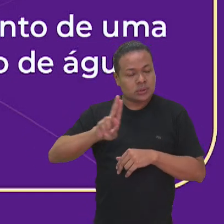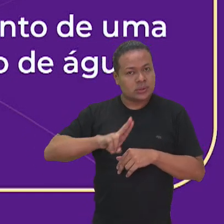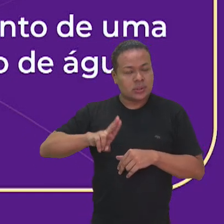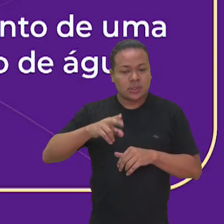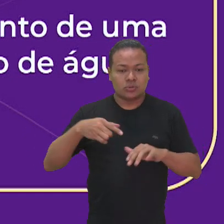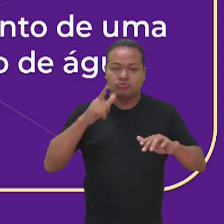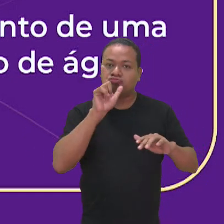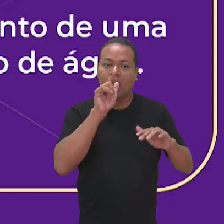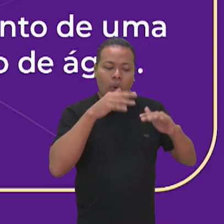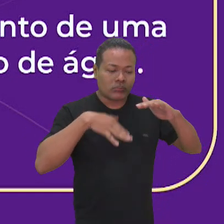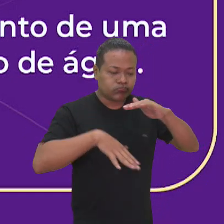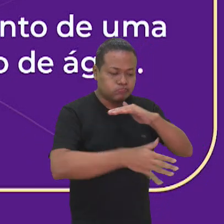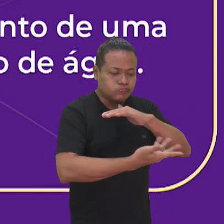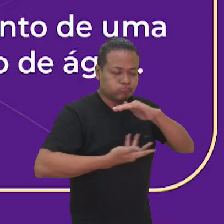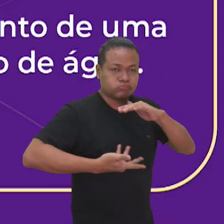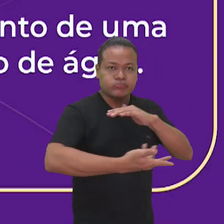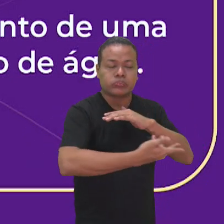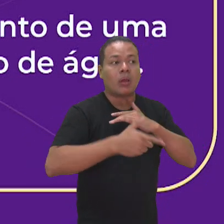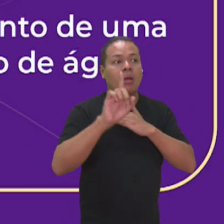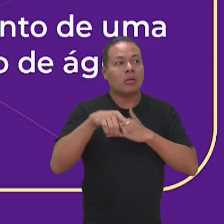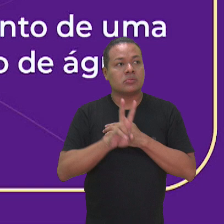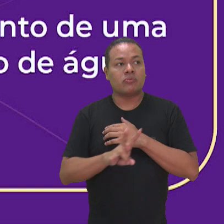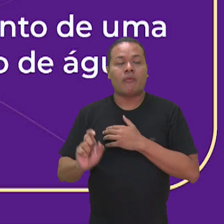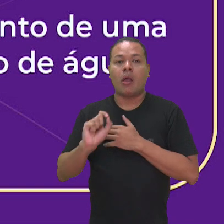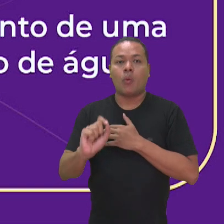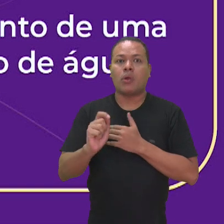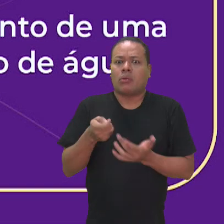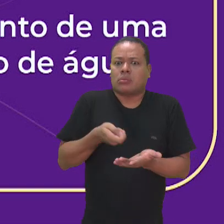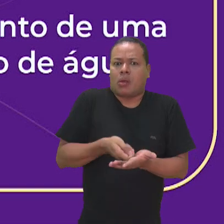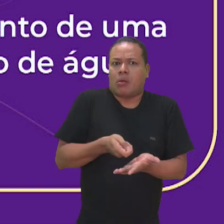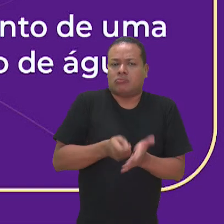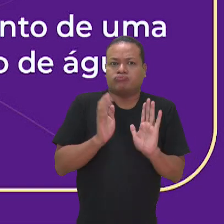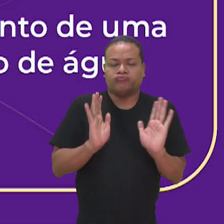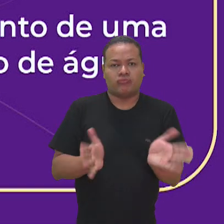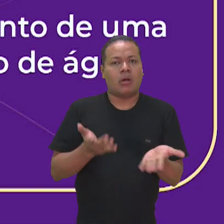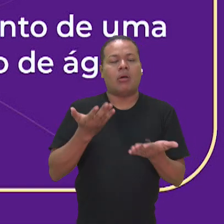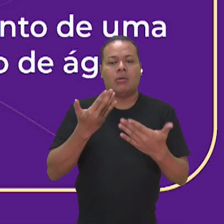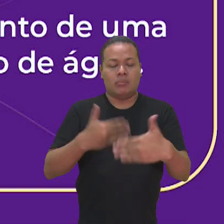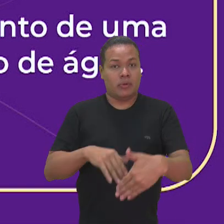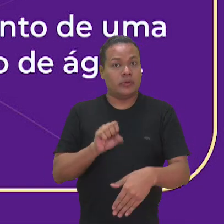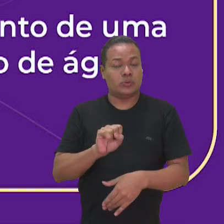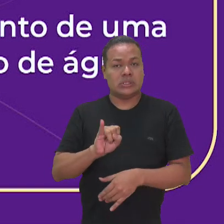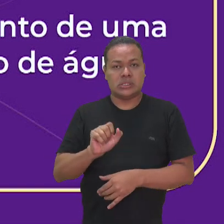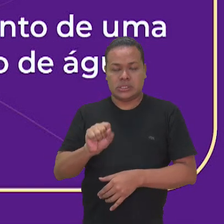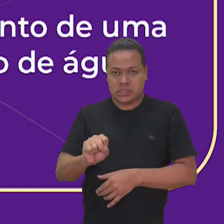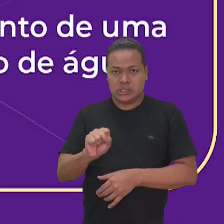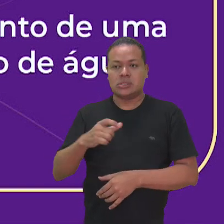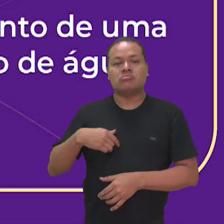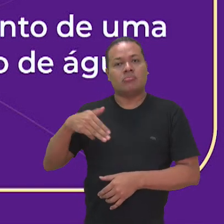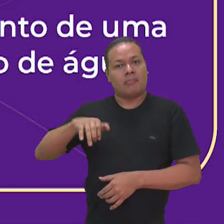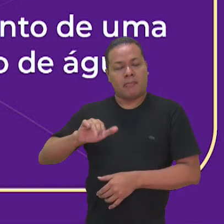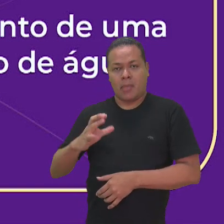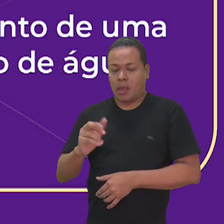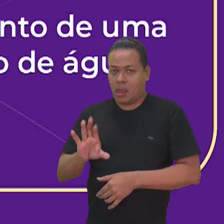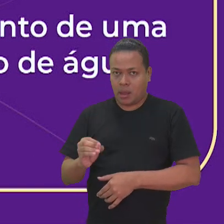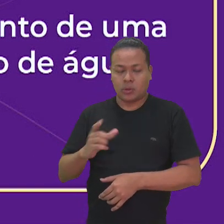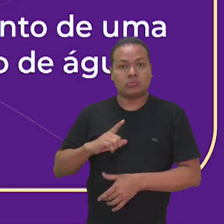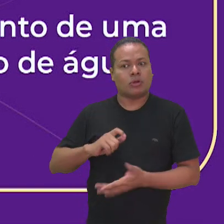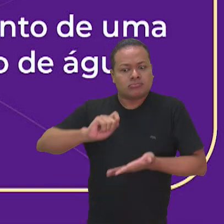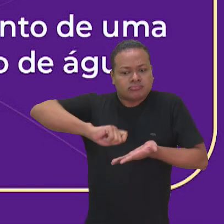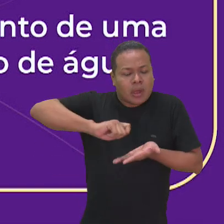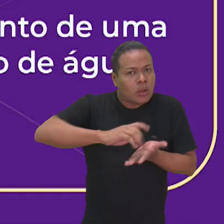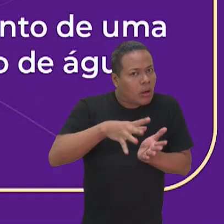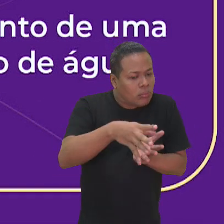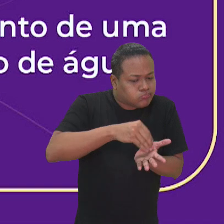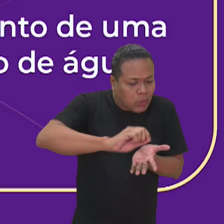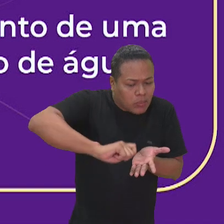tratamento de água. E isso vai vir aí sendo cobrado na tua prova do SIS 1, na tua prova do macro. Então pega a tua caneta que a gente vai